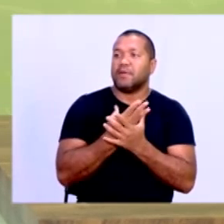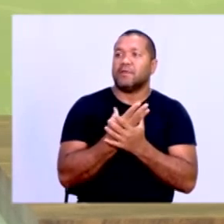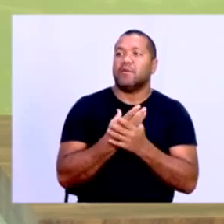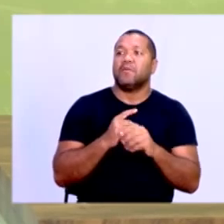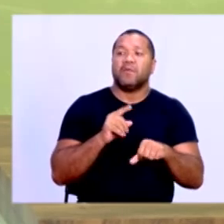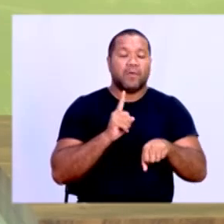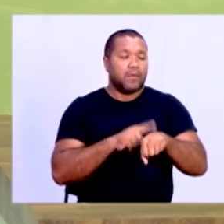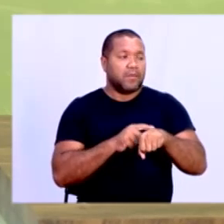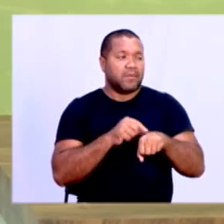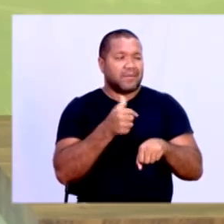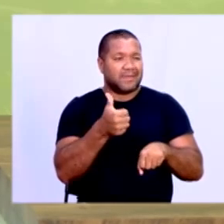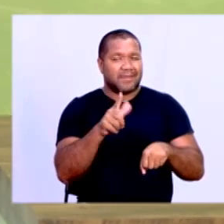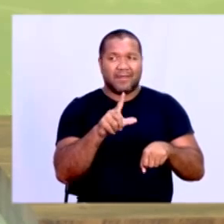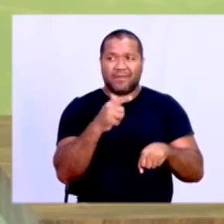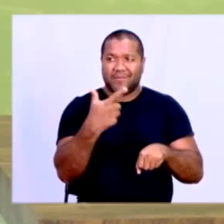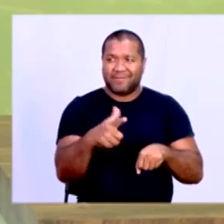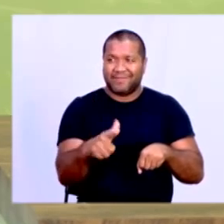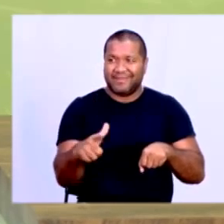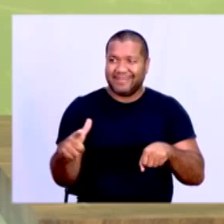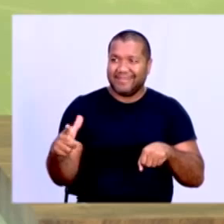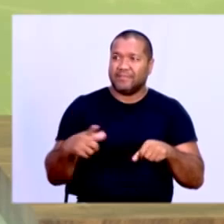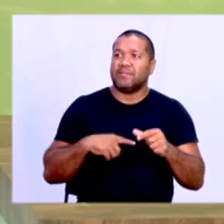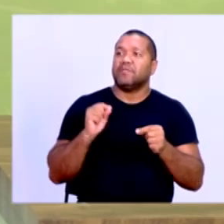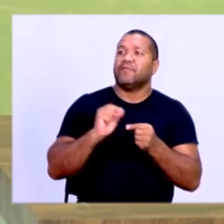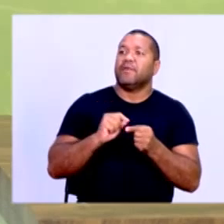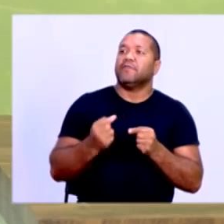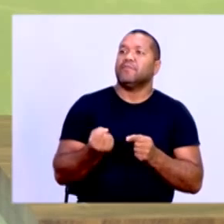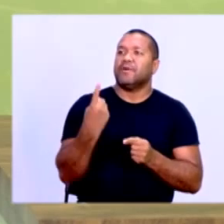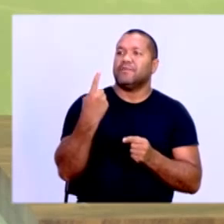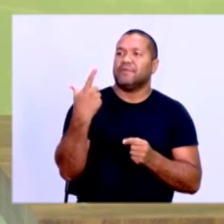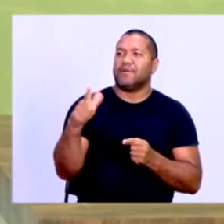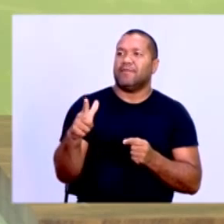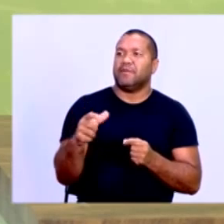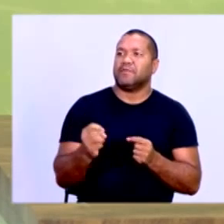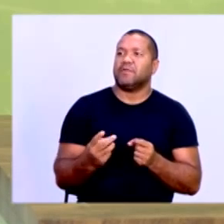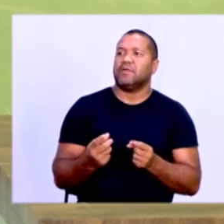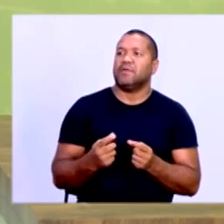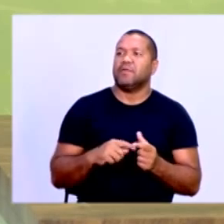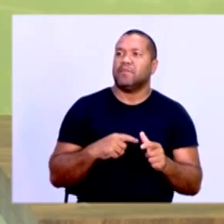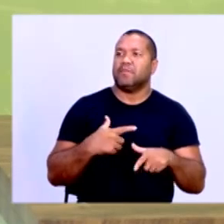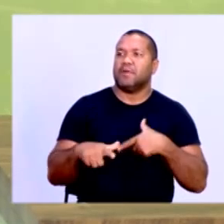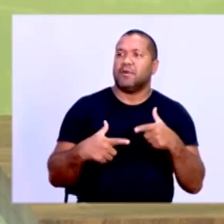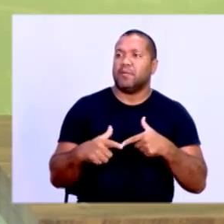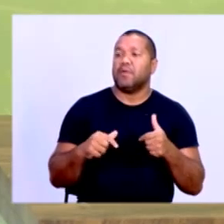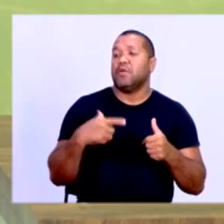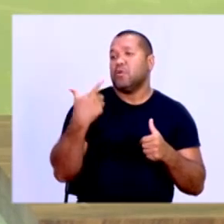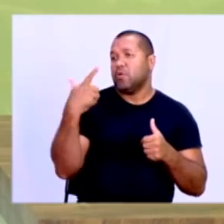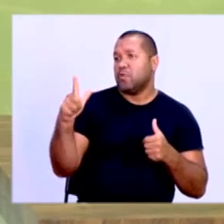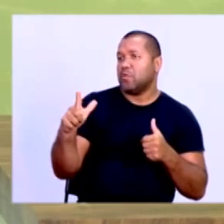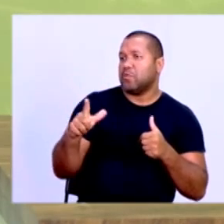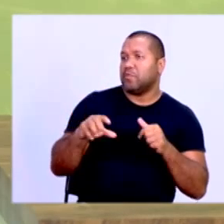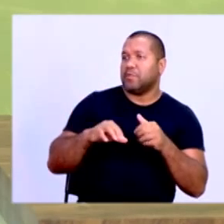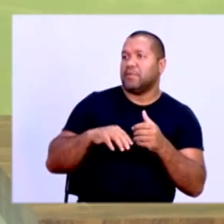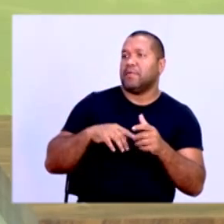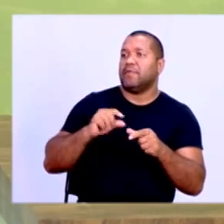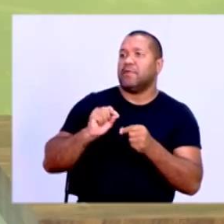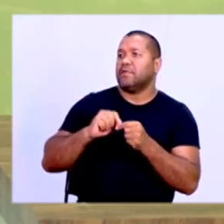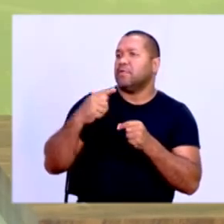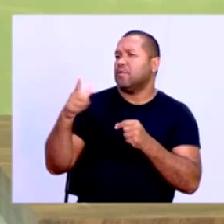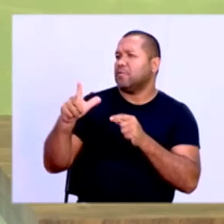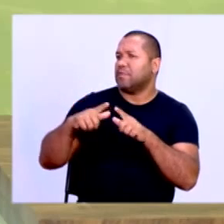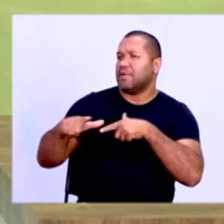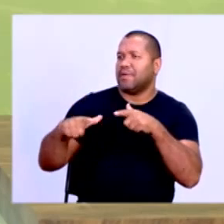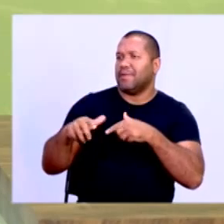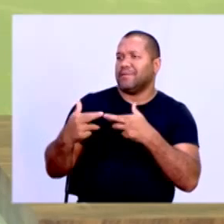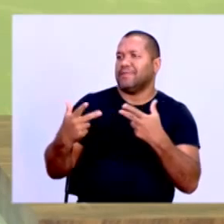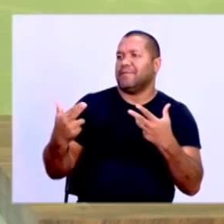vezes, você faz uma vez e gasta, usa os esforços para outro tipo de trabalho, que seria a parte